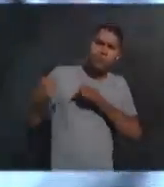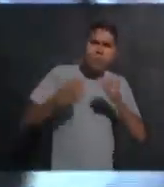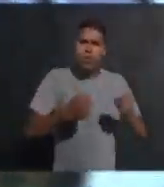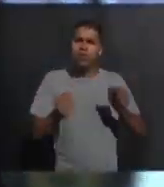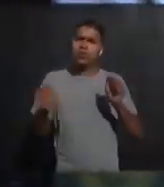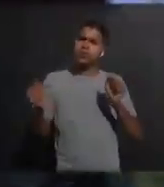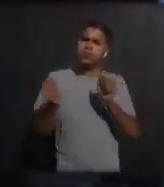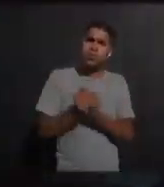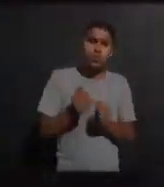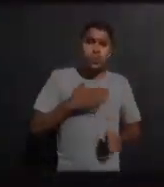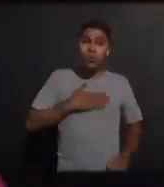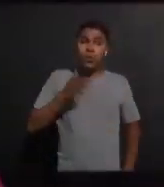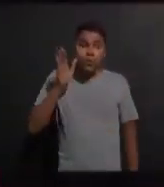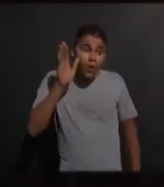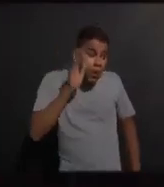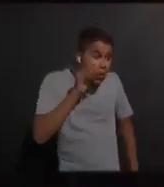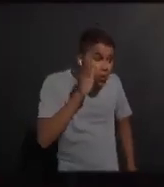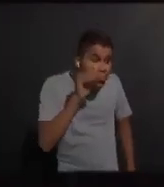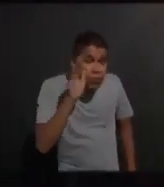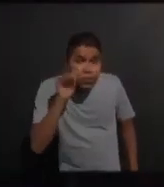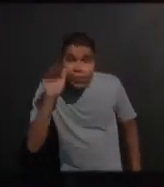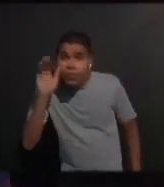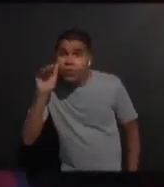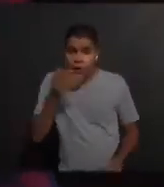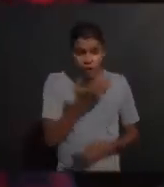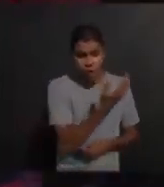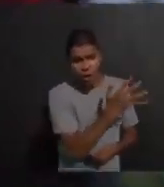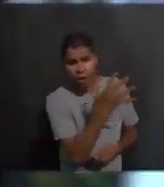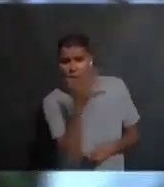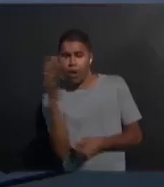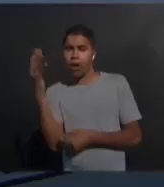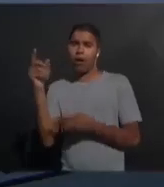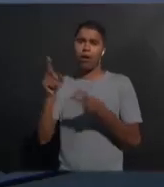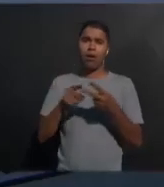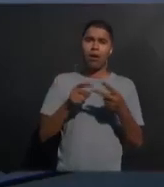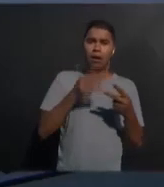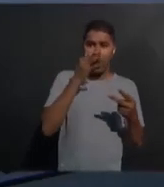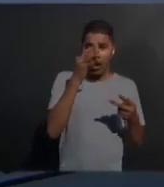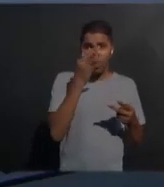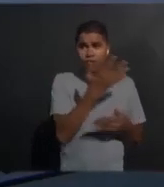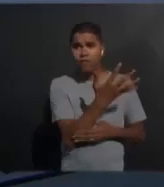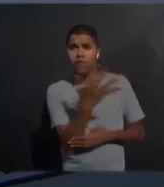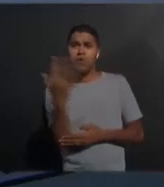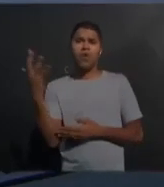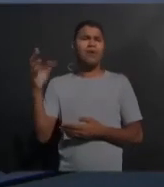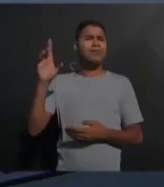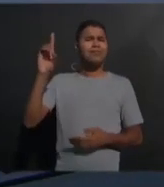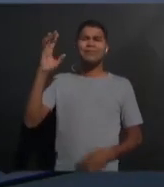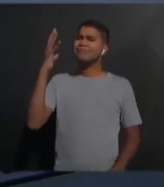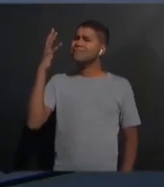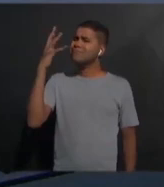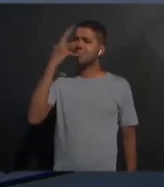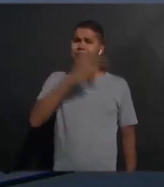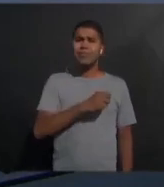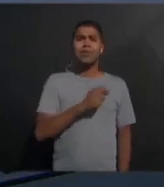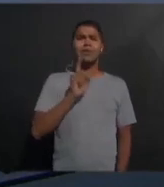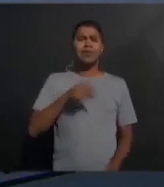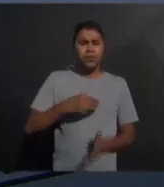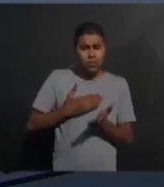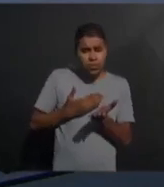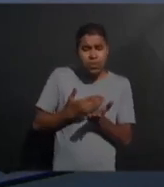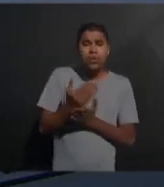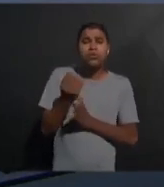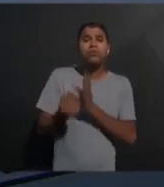é observar as plantinhas vem gente de deus ele é tão lindo com as plantinhas que desde o início da criação